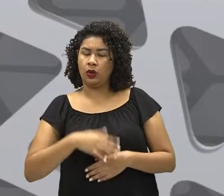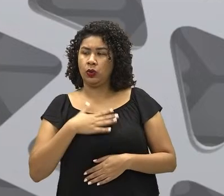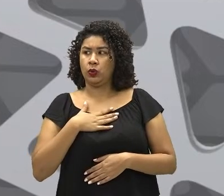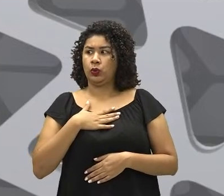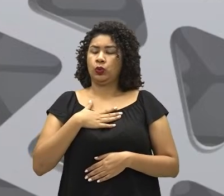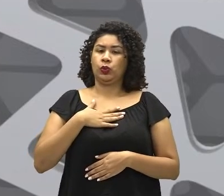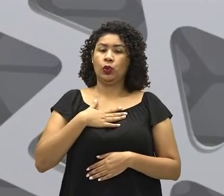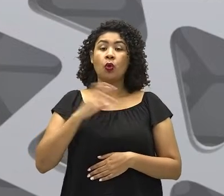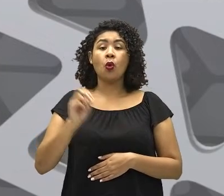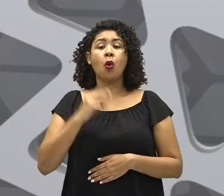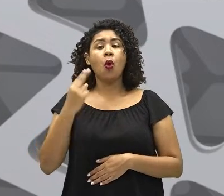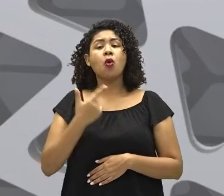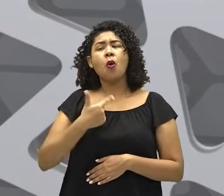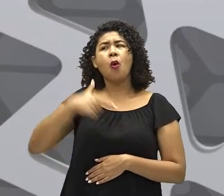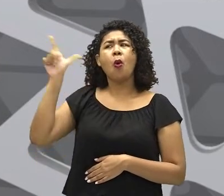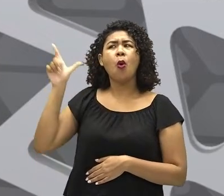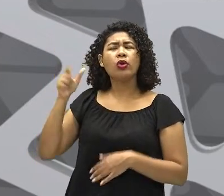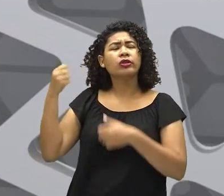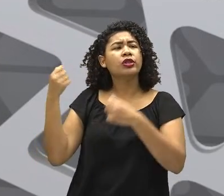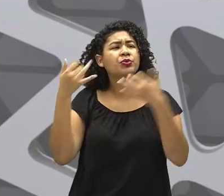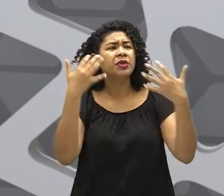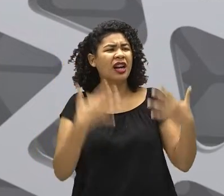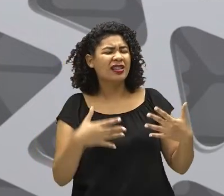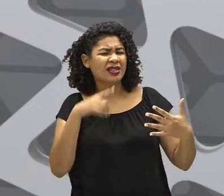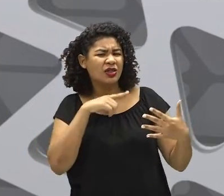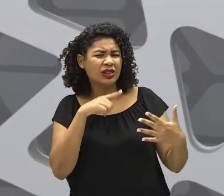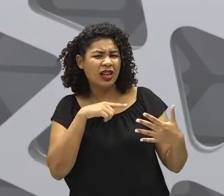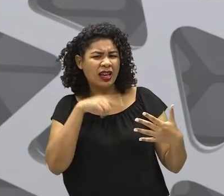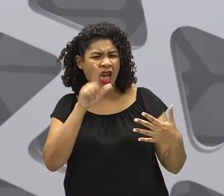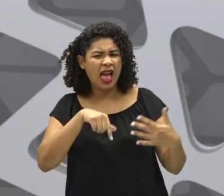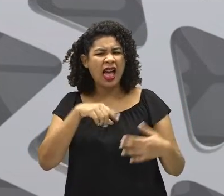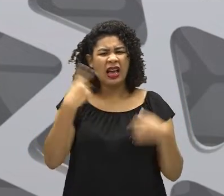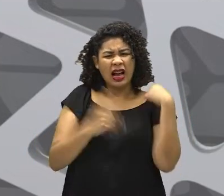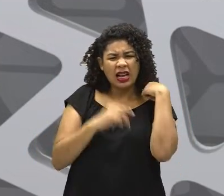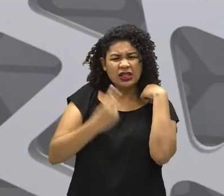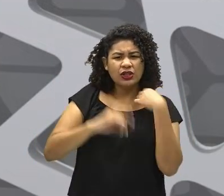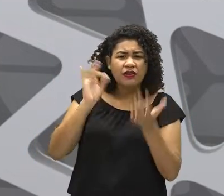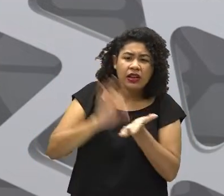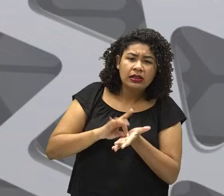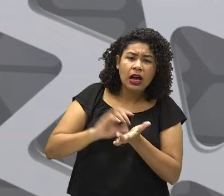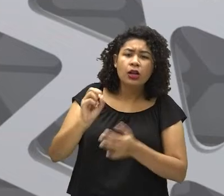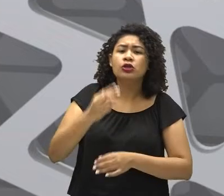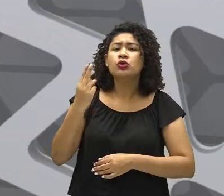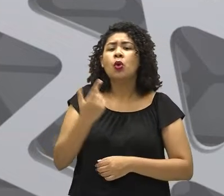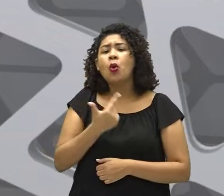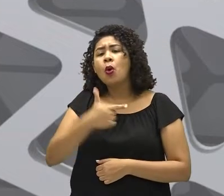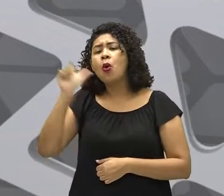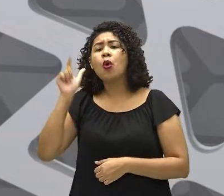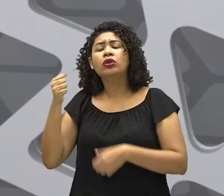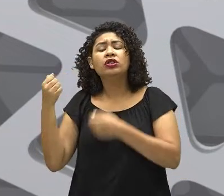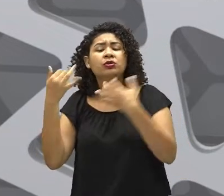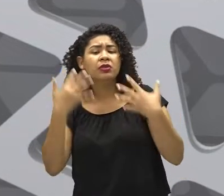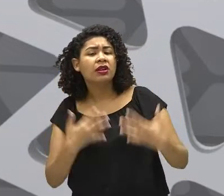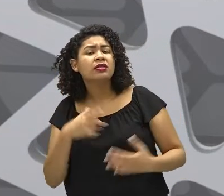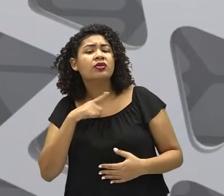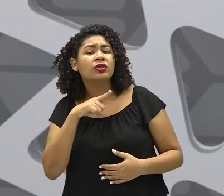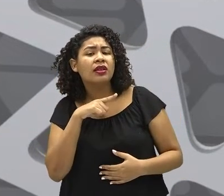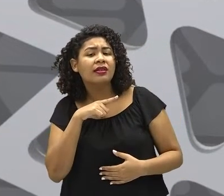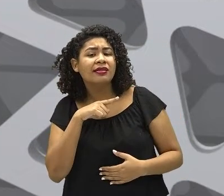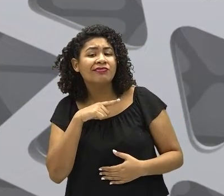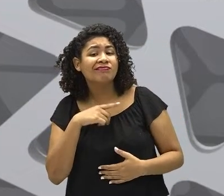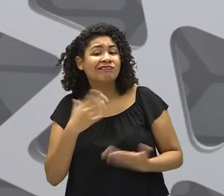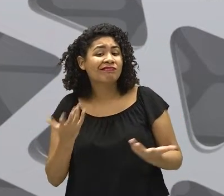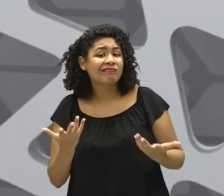existem outras formas de explicar esses fatos? Então, as pessoas, a partir da